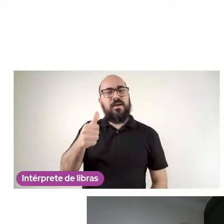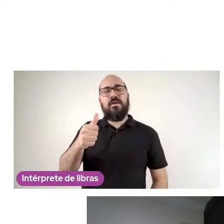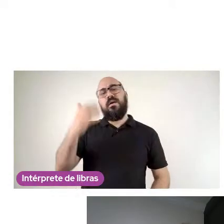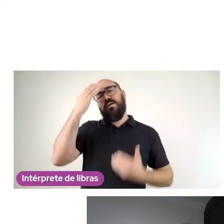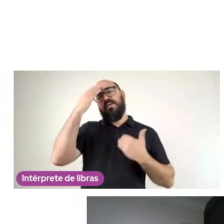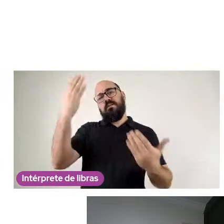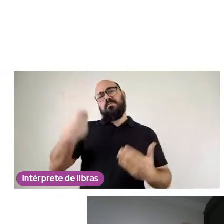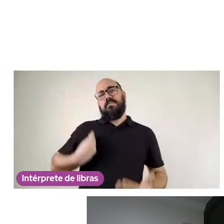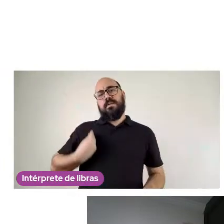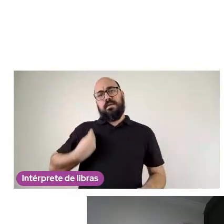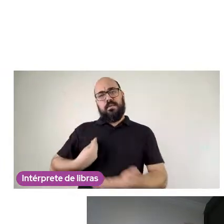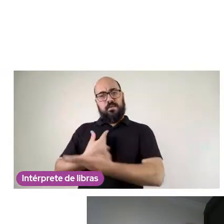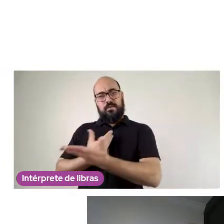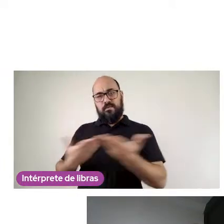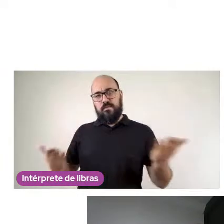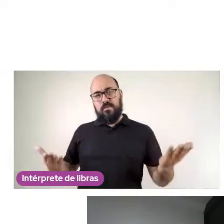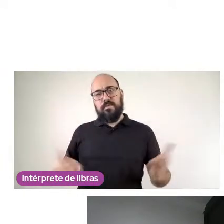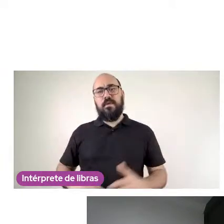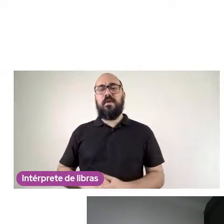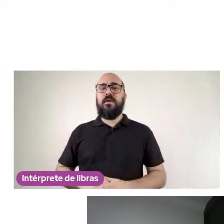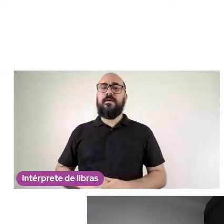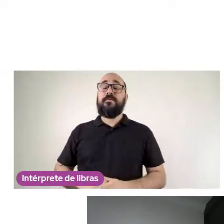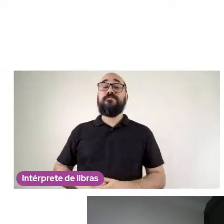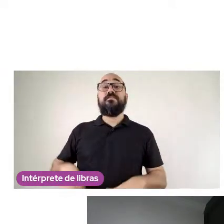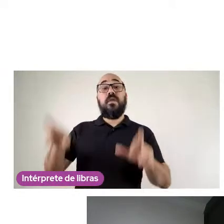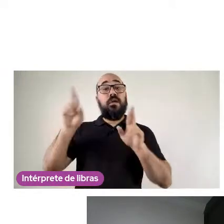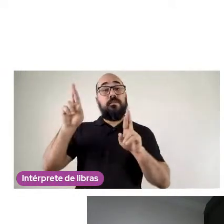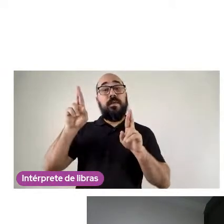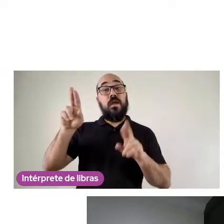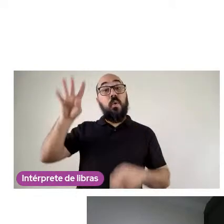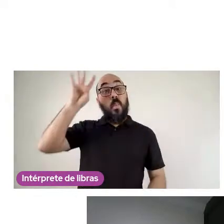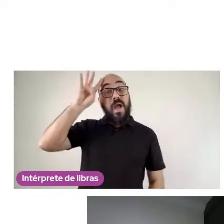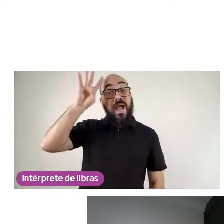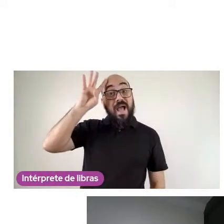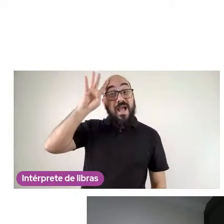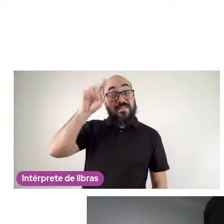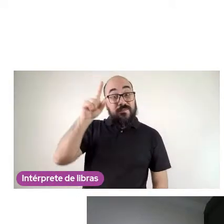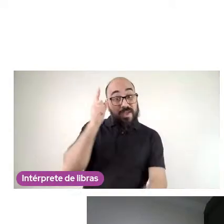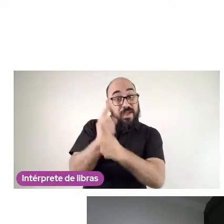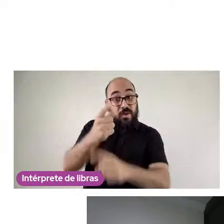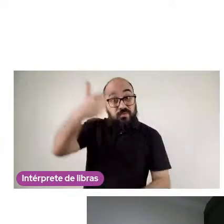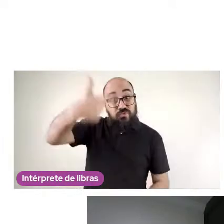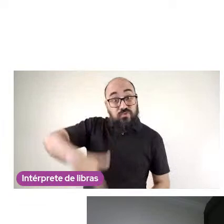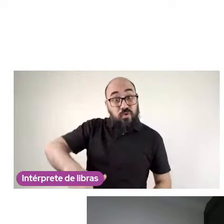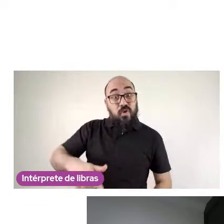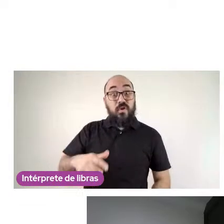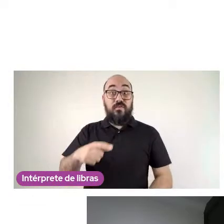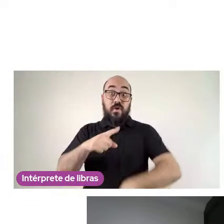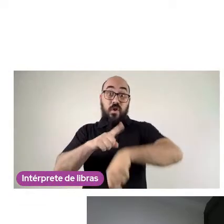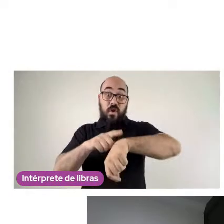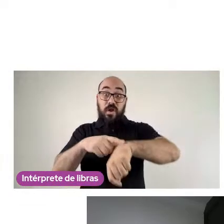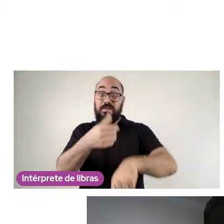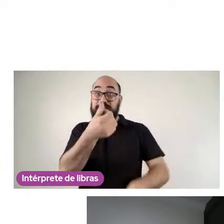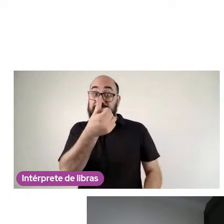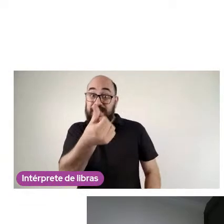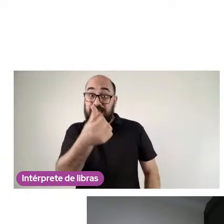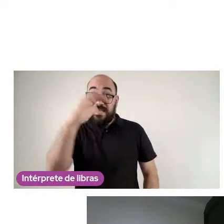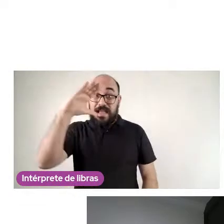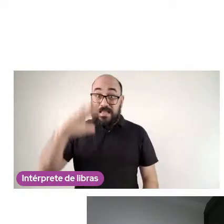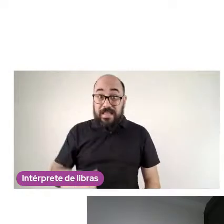tão tarde. Espero vocês na quarta-feira, às 6 horas, com as nossas próximas duas mesas